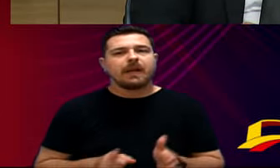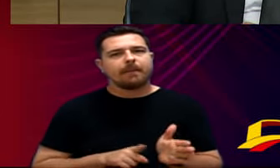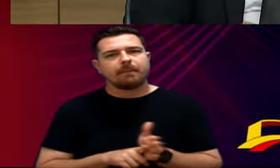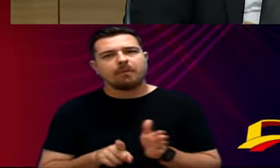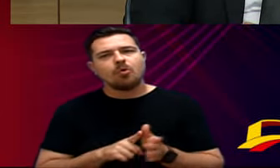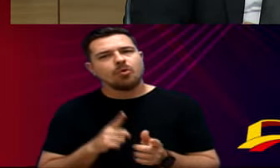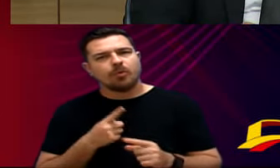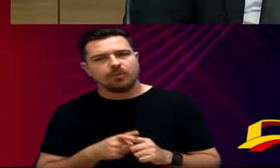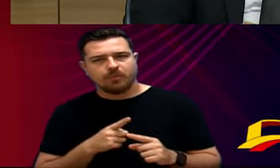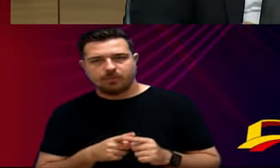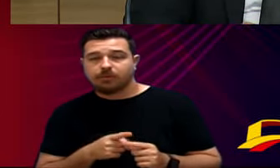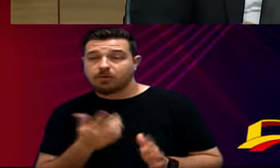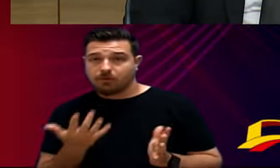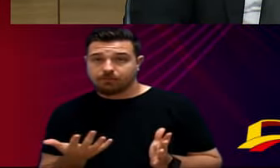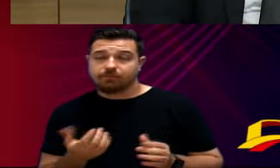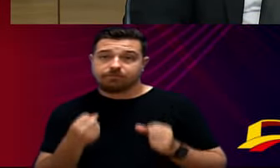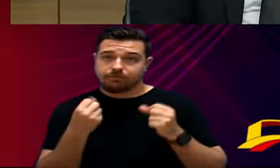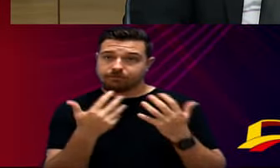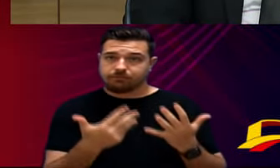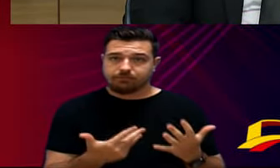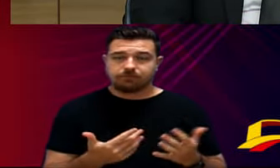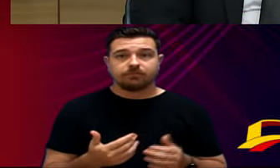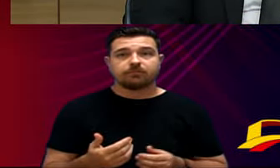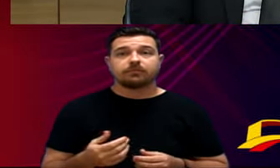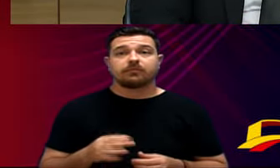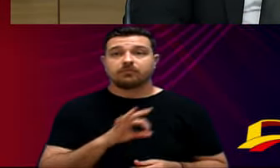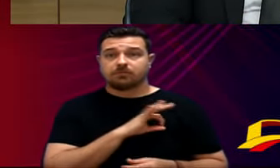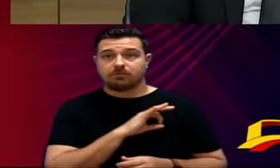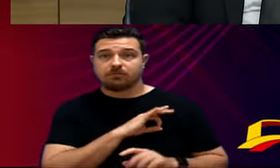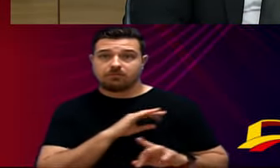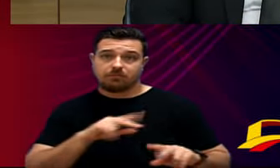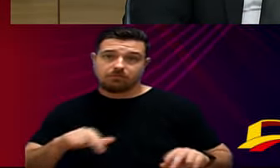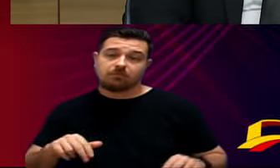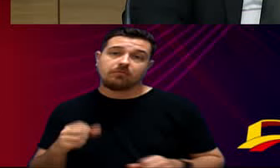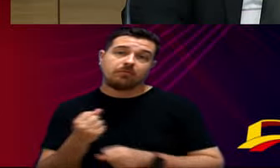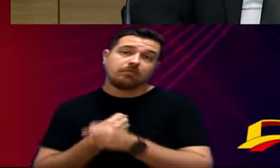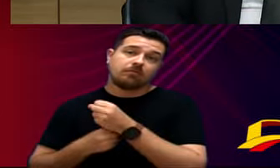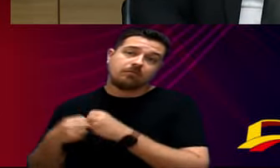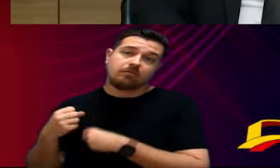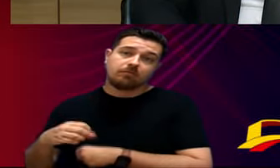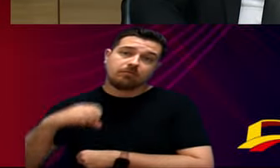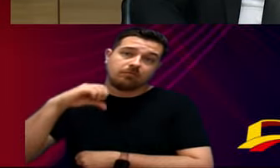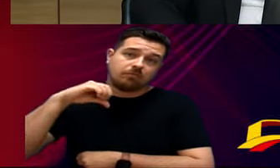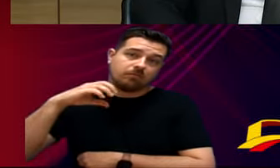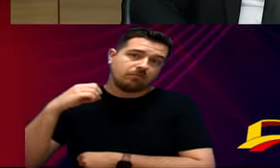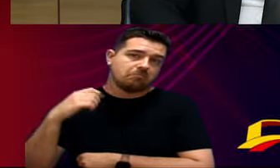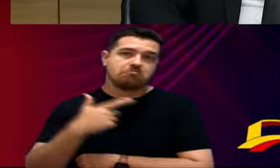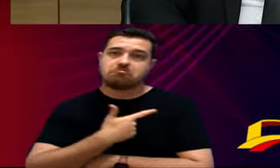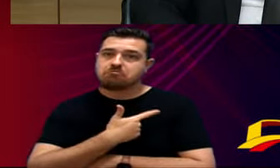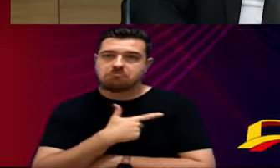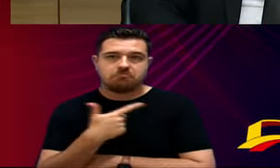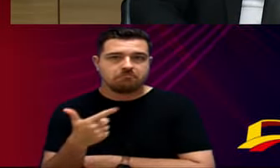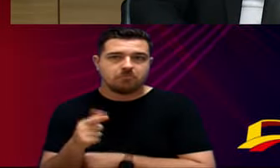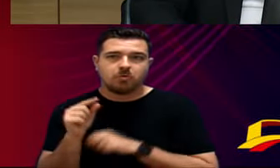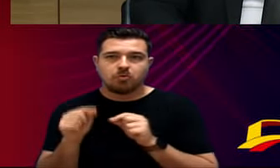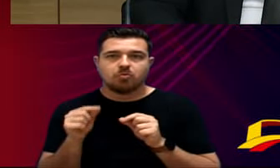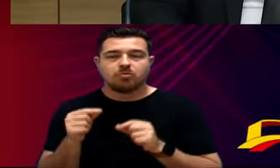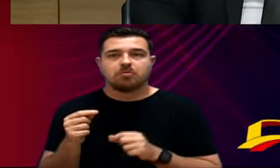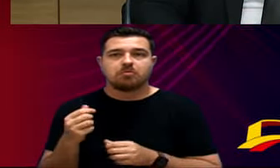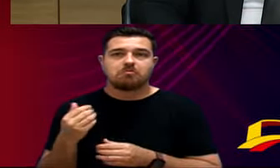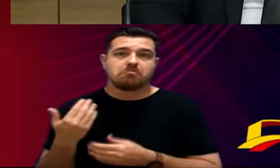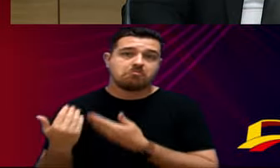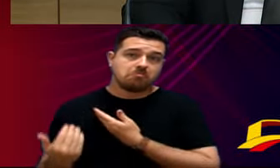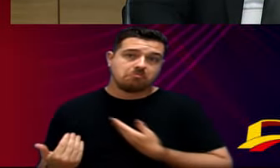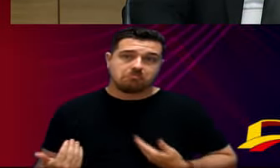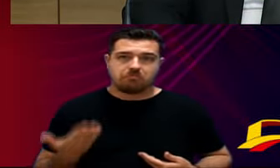porque eh os guardas que entraram na década de 90 Eles não têm assim se os governos anteriores